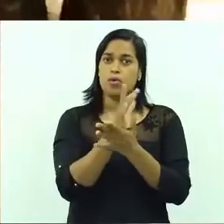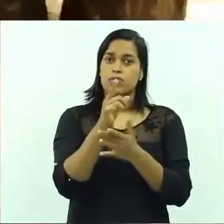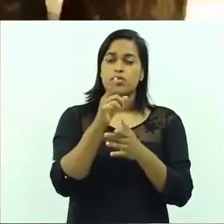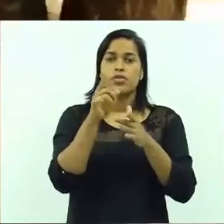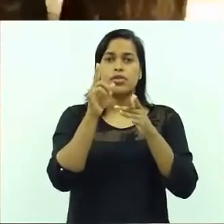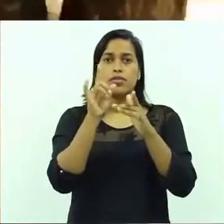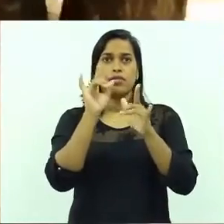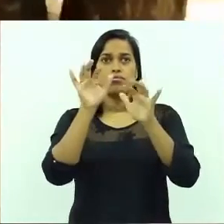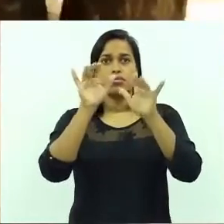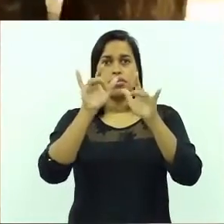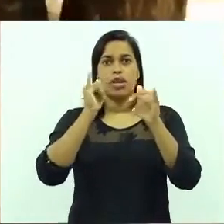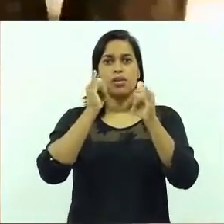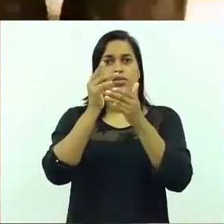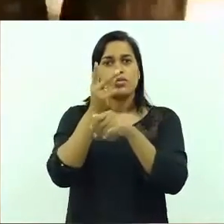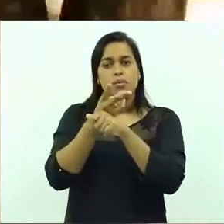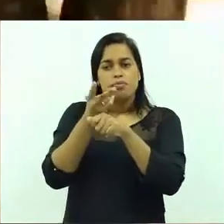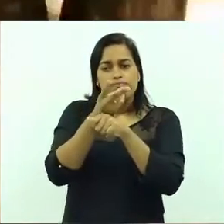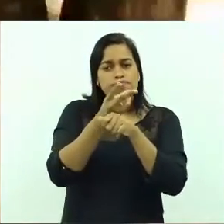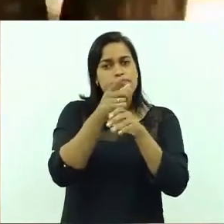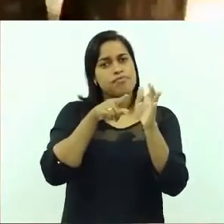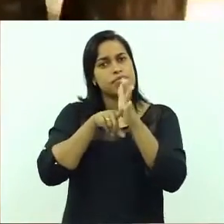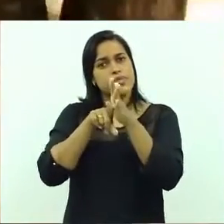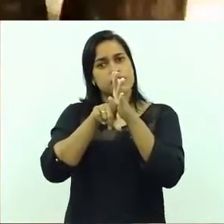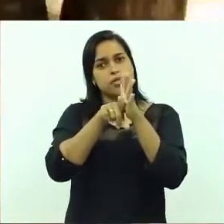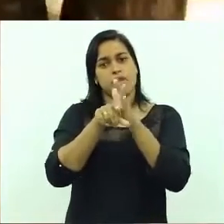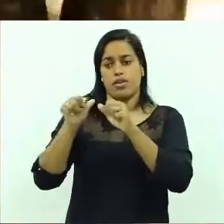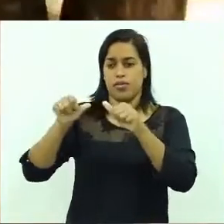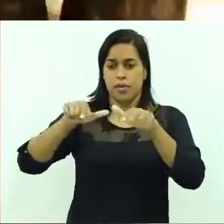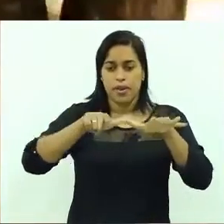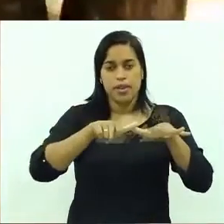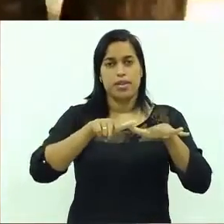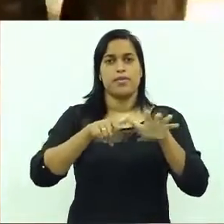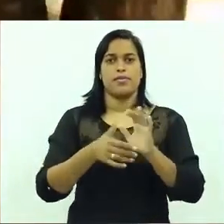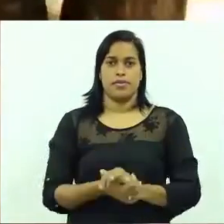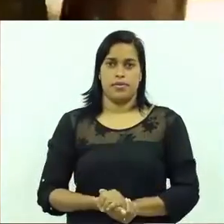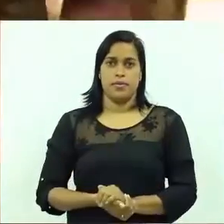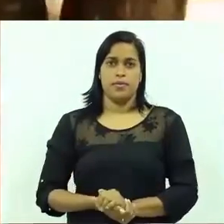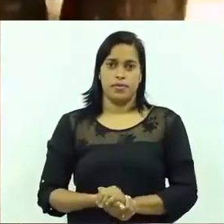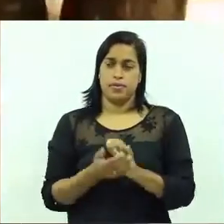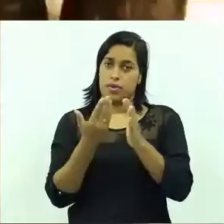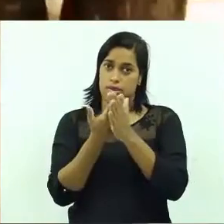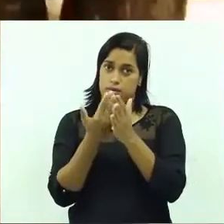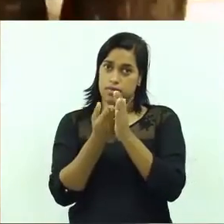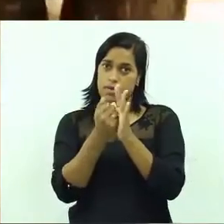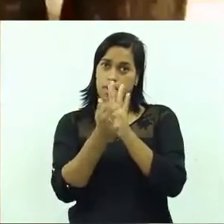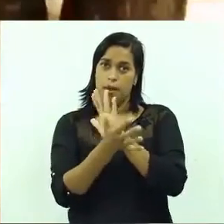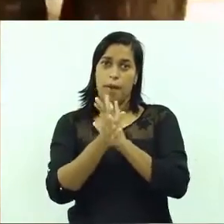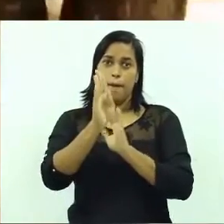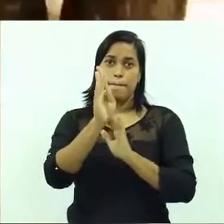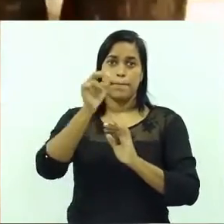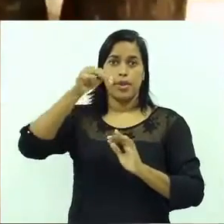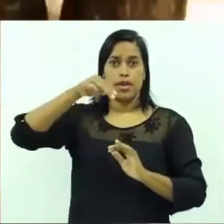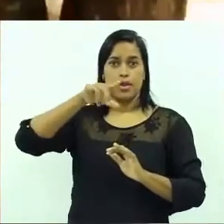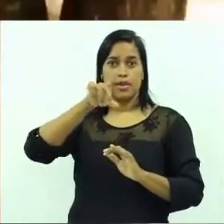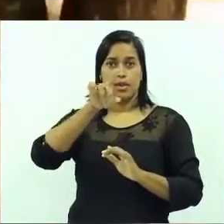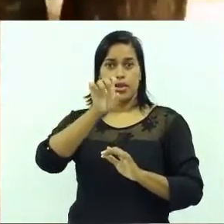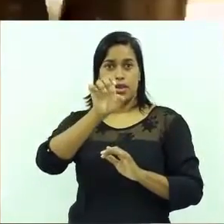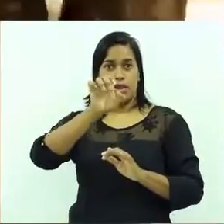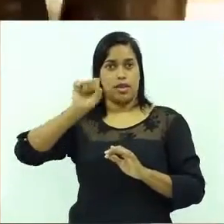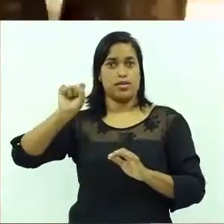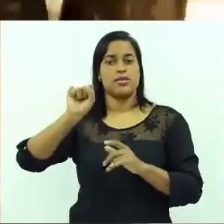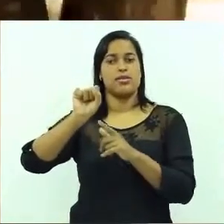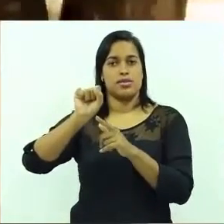lá no site e vai pesquisar conforme a atividade semanal. Uma delas é o BNDES, Banco Nacional de